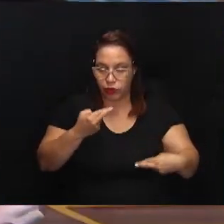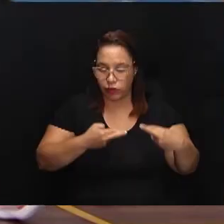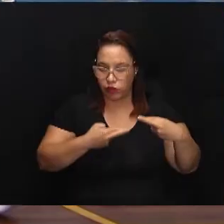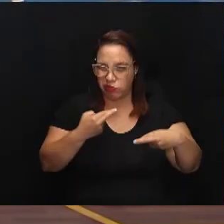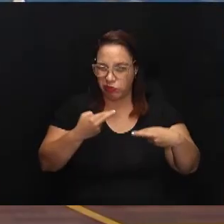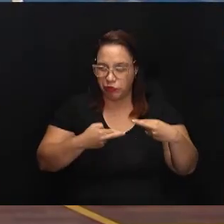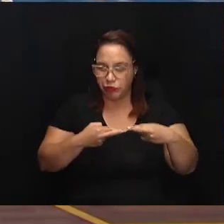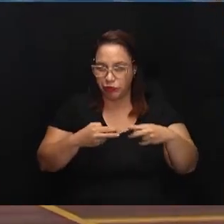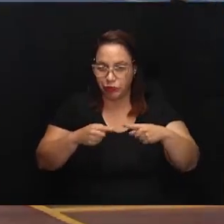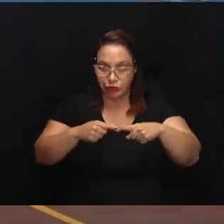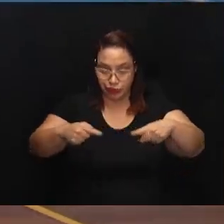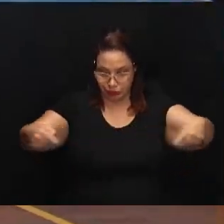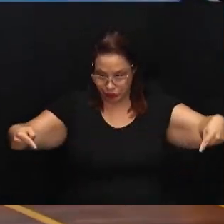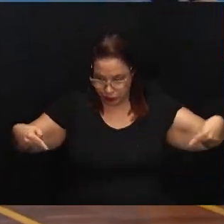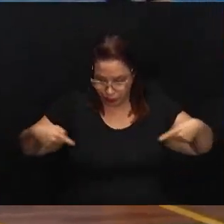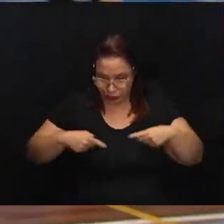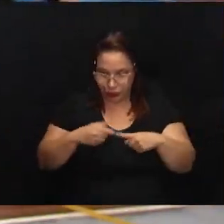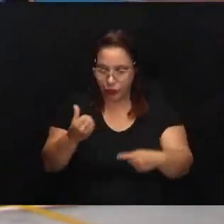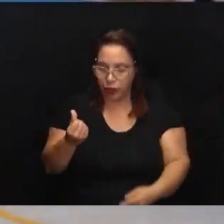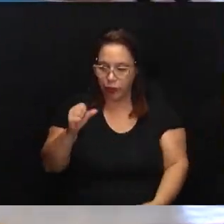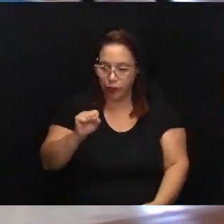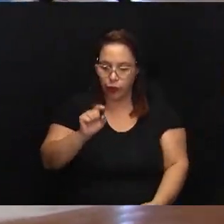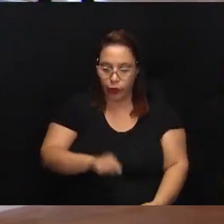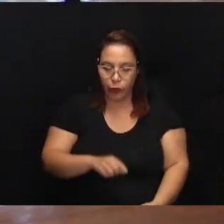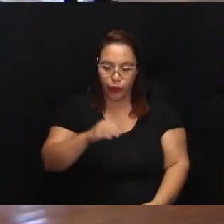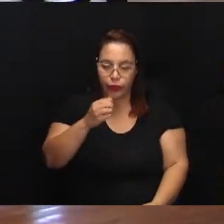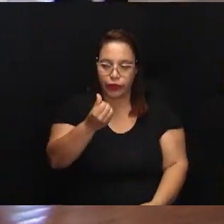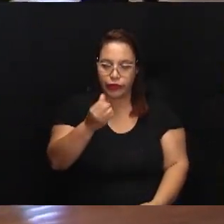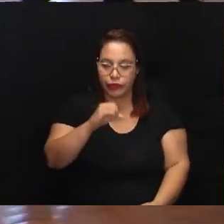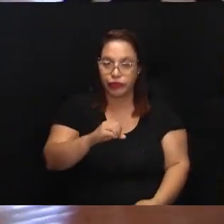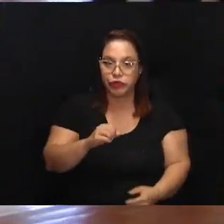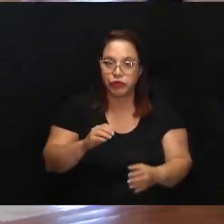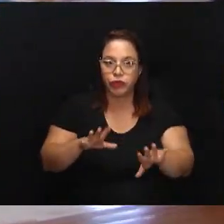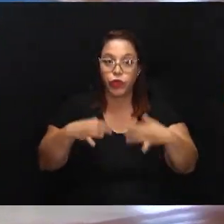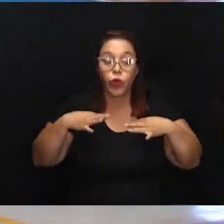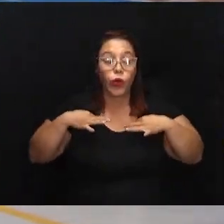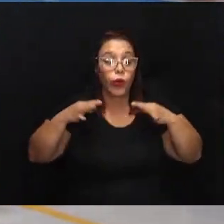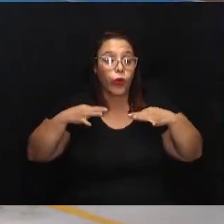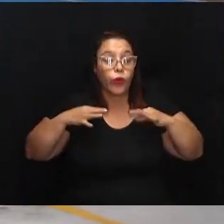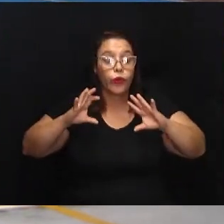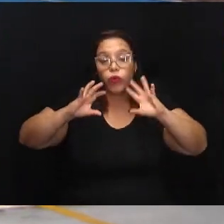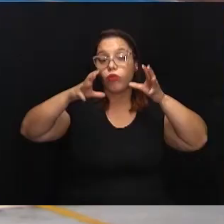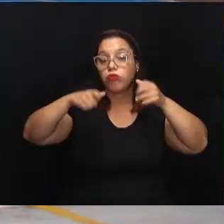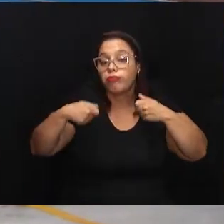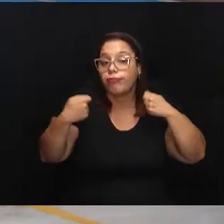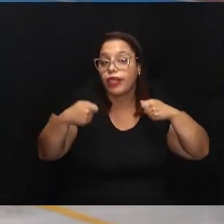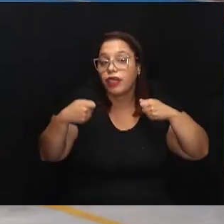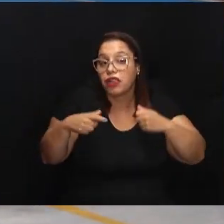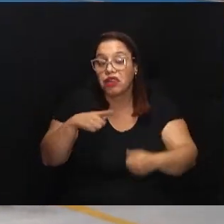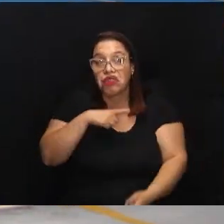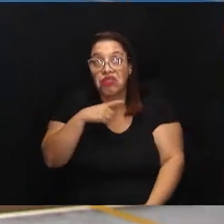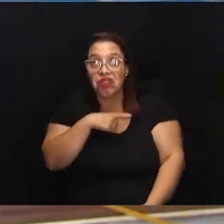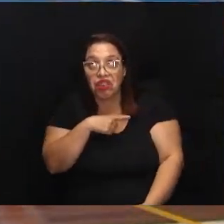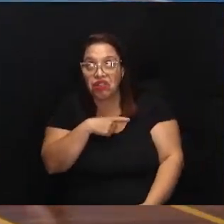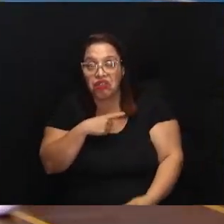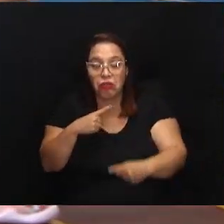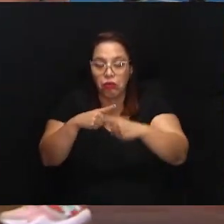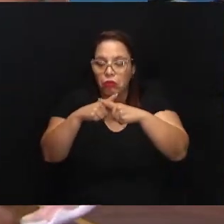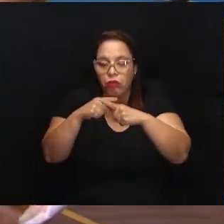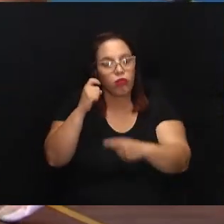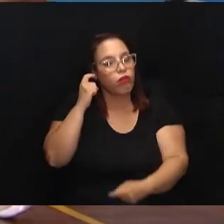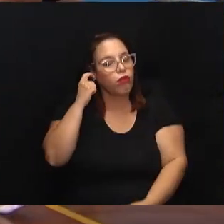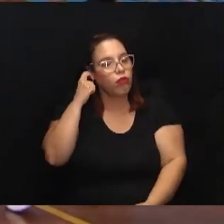relação à dimensão da quadra, é 18x9. Qual que é a vestimenta de um jogador de vôlei? O que ele precisa ter no campeonato para disputar